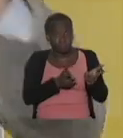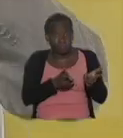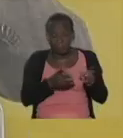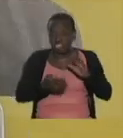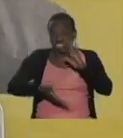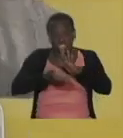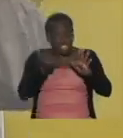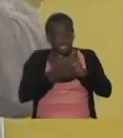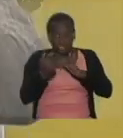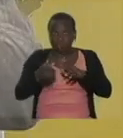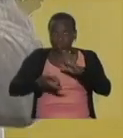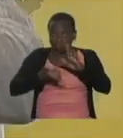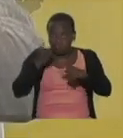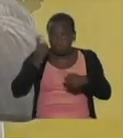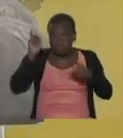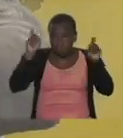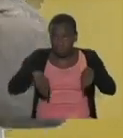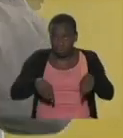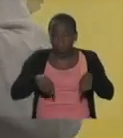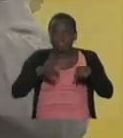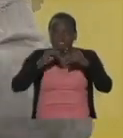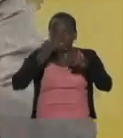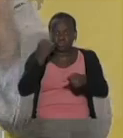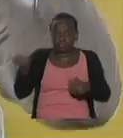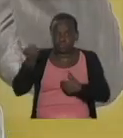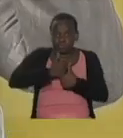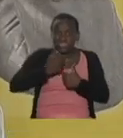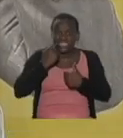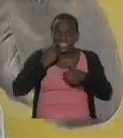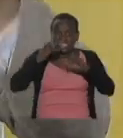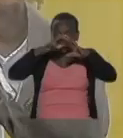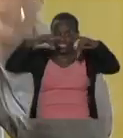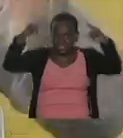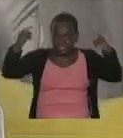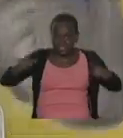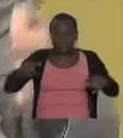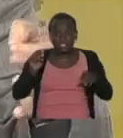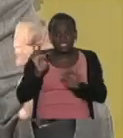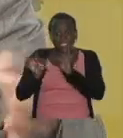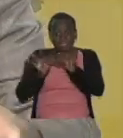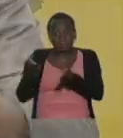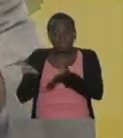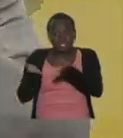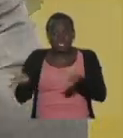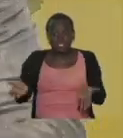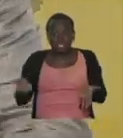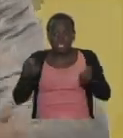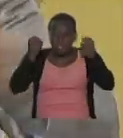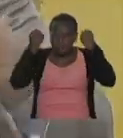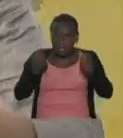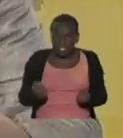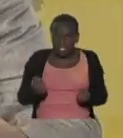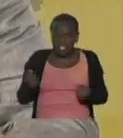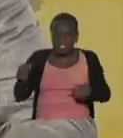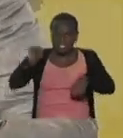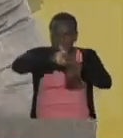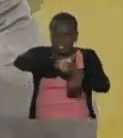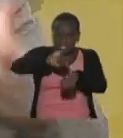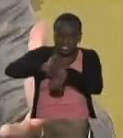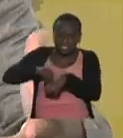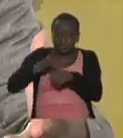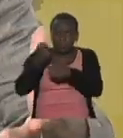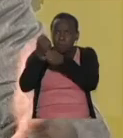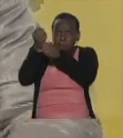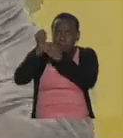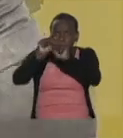destruir e botar aquela lona a lona deveria ter sido tratada como lona botar peso de